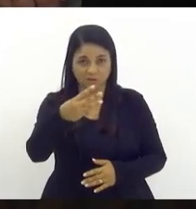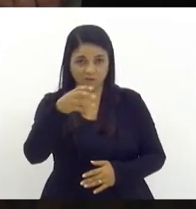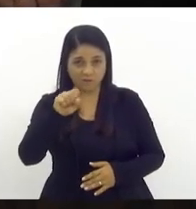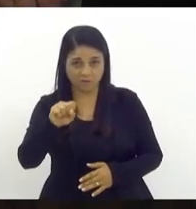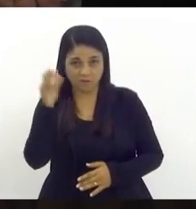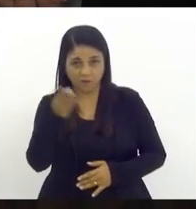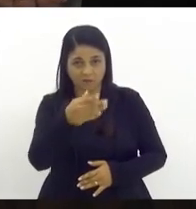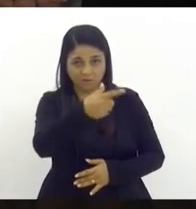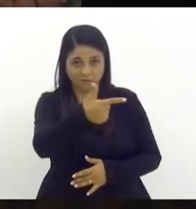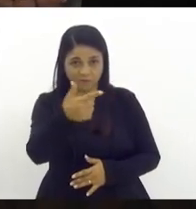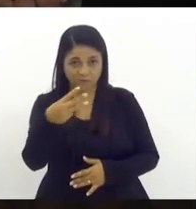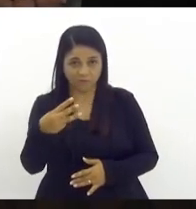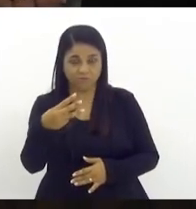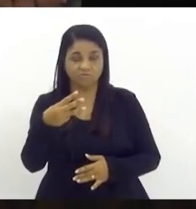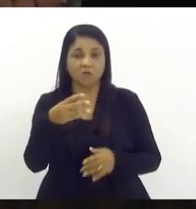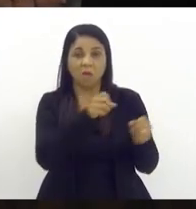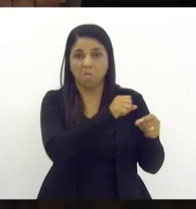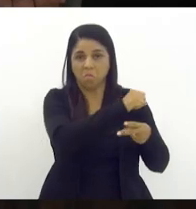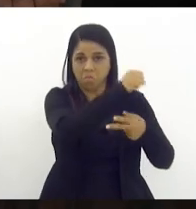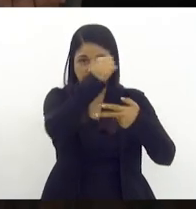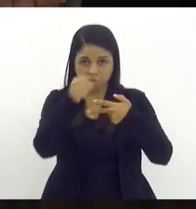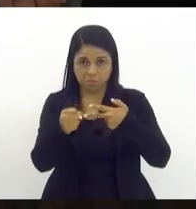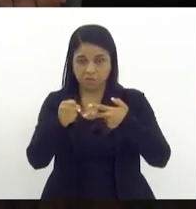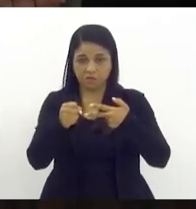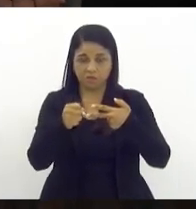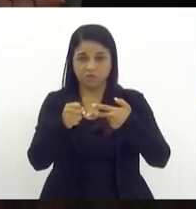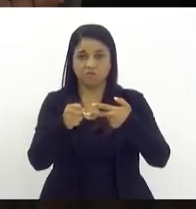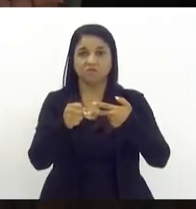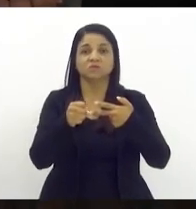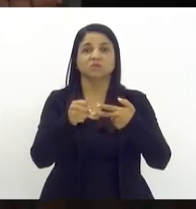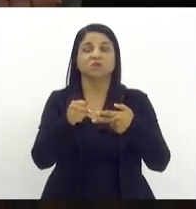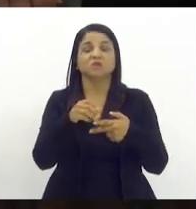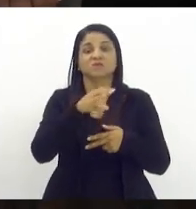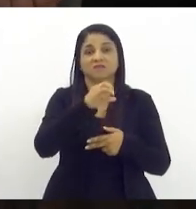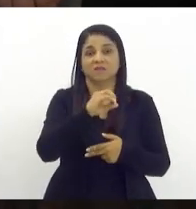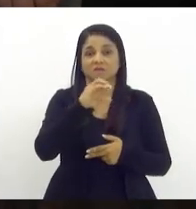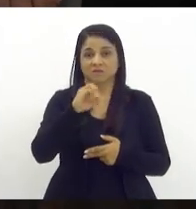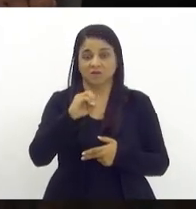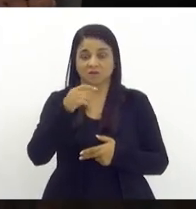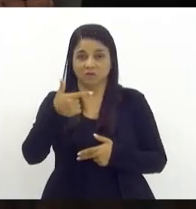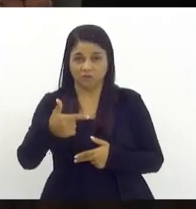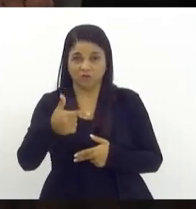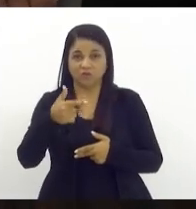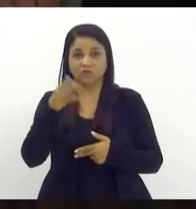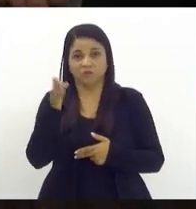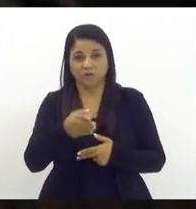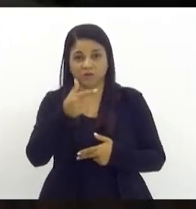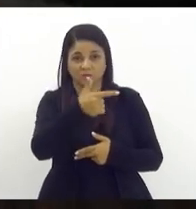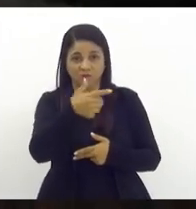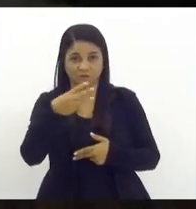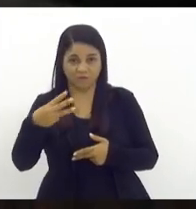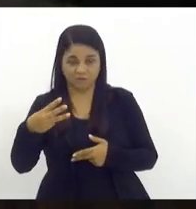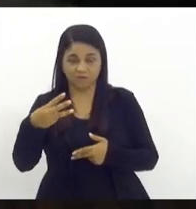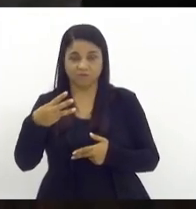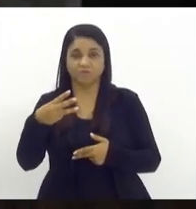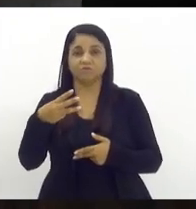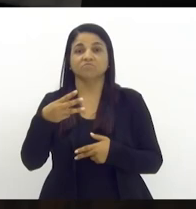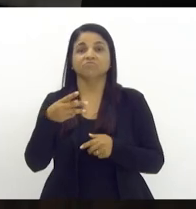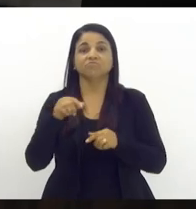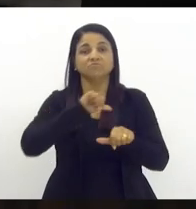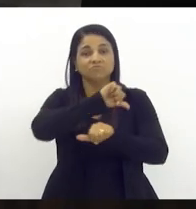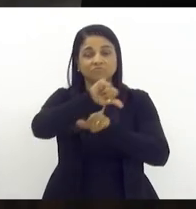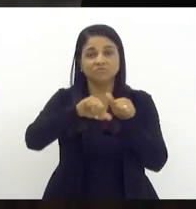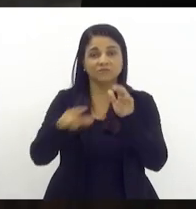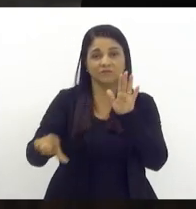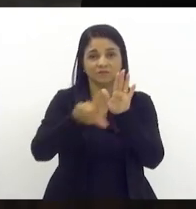1832-2023, de autoria do Poder Judiciário, mensagem número 02-2023, que dispõe sobre a alteração